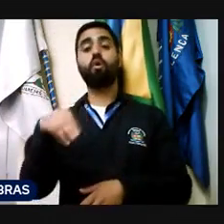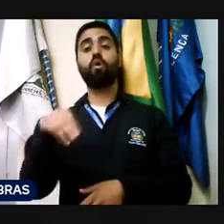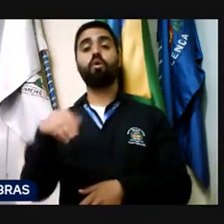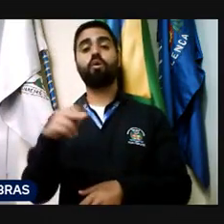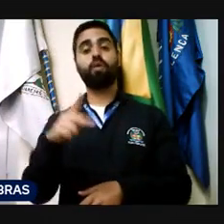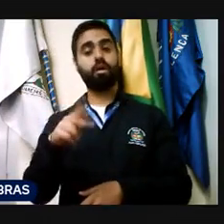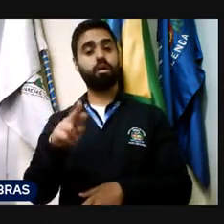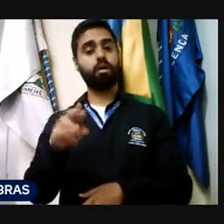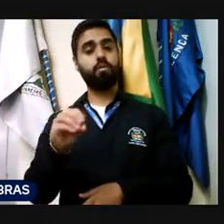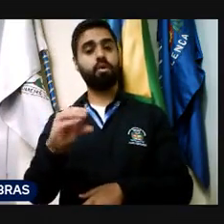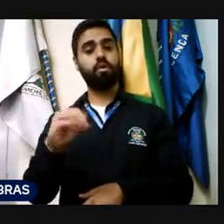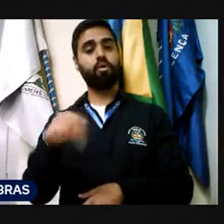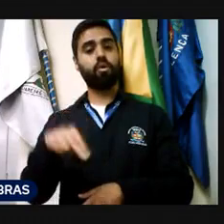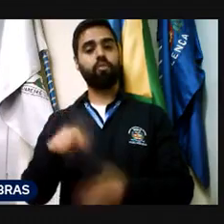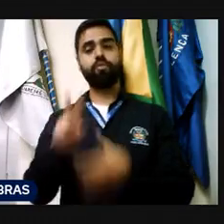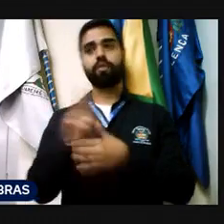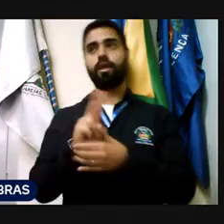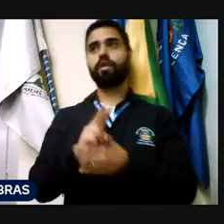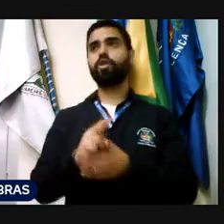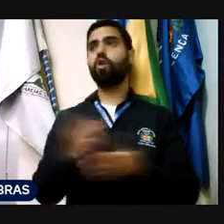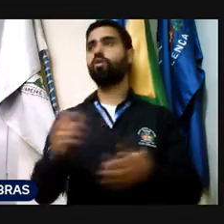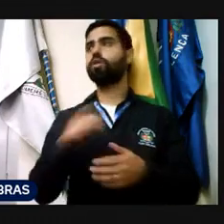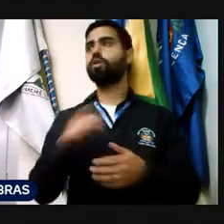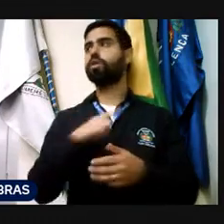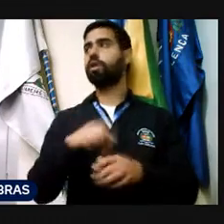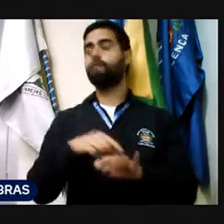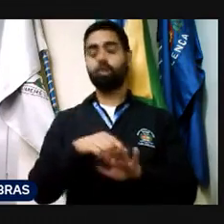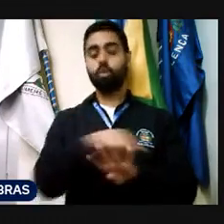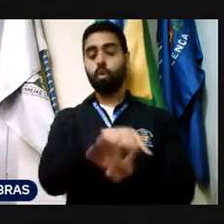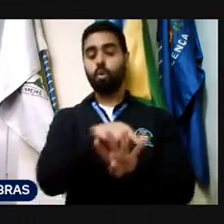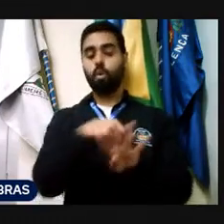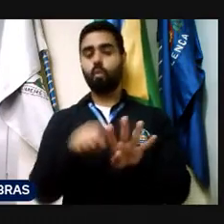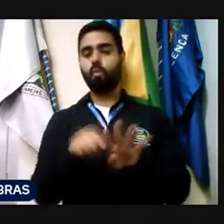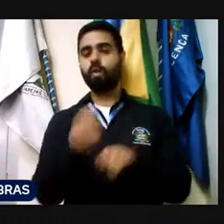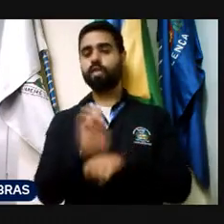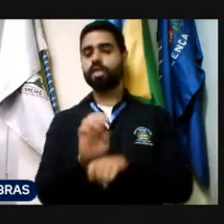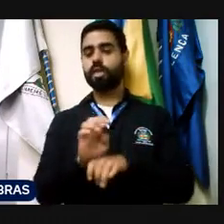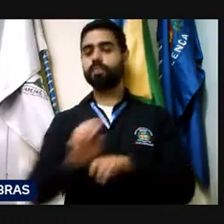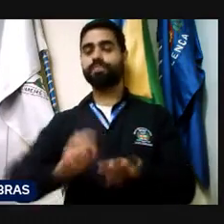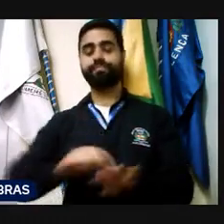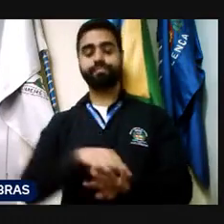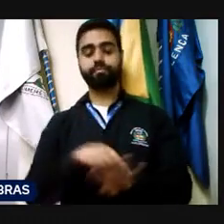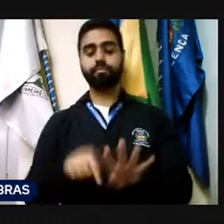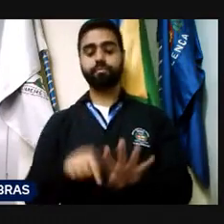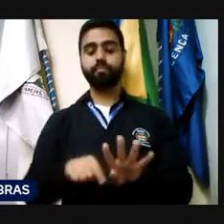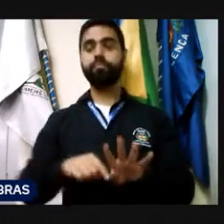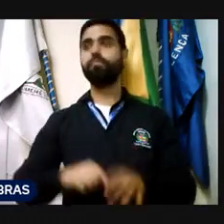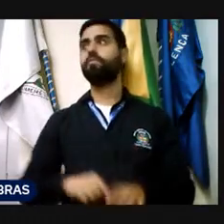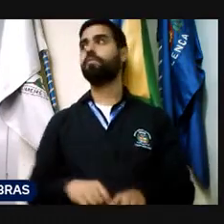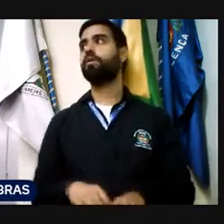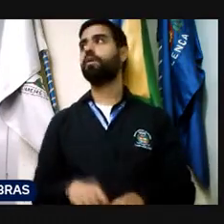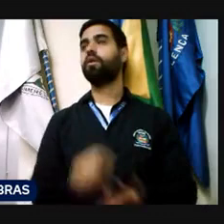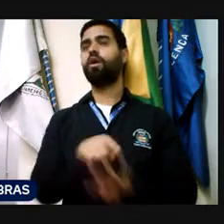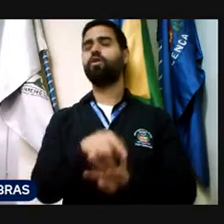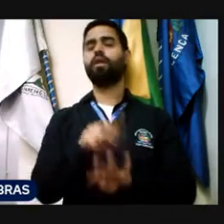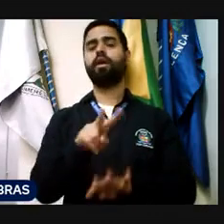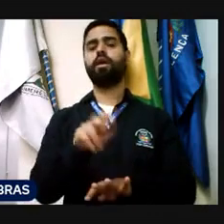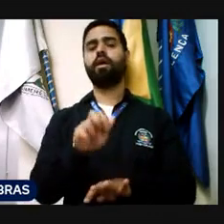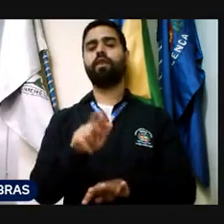onde tomaram posse os 4 estagiários, um da